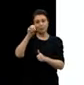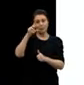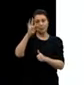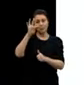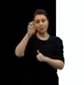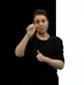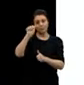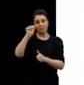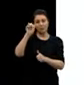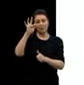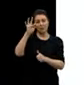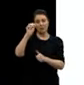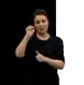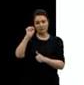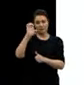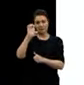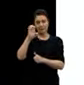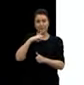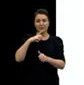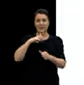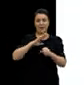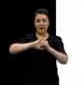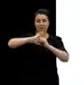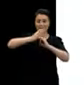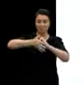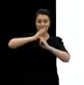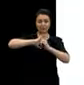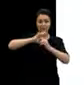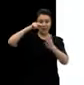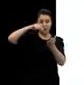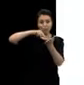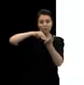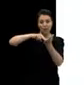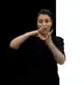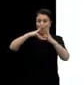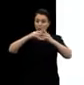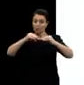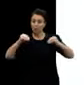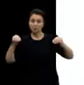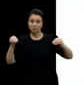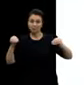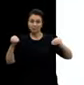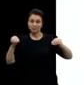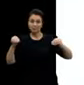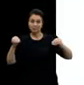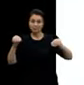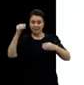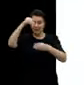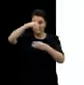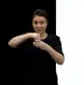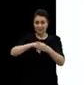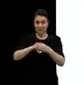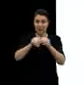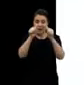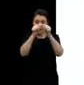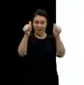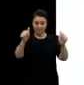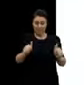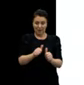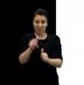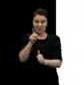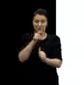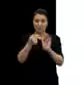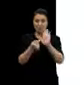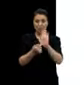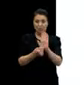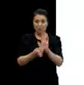membrana nuclear e o nucleolo desaparecem, mas é momentaneamente. Tá? Aqui nessa imagem, ó, nós podemos